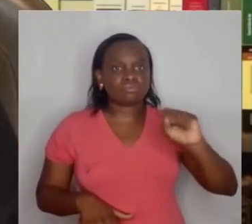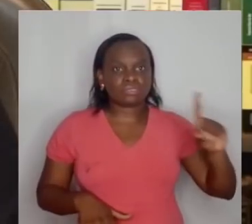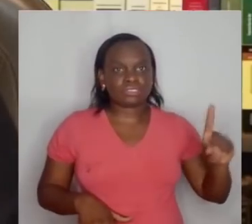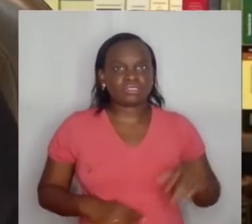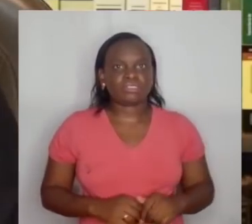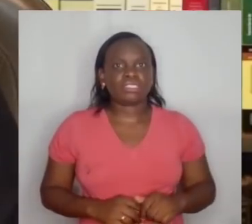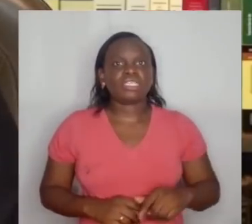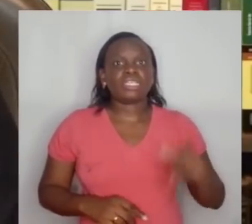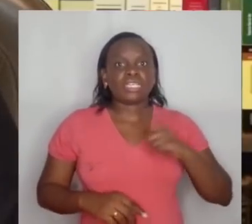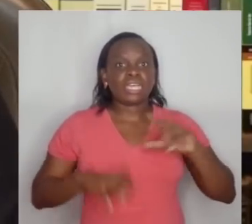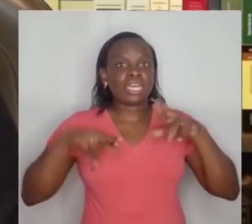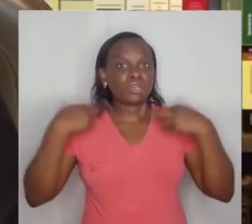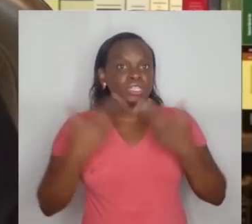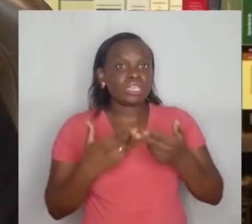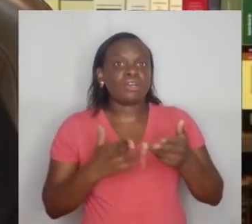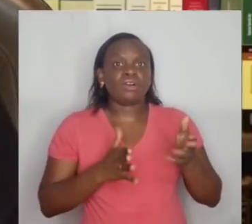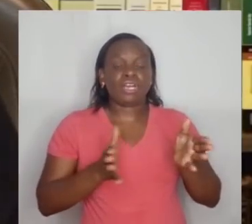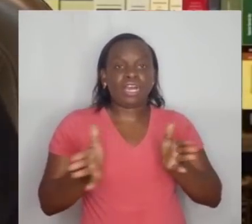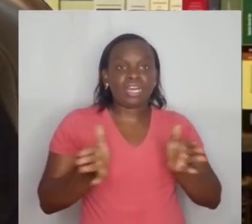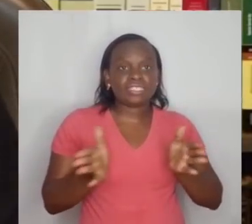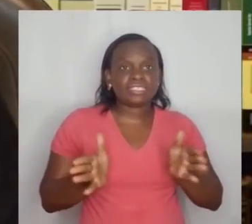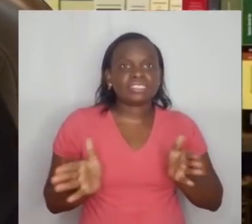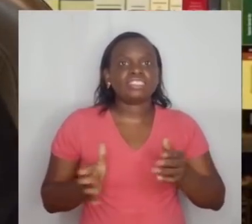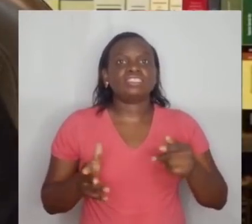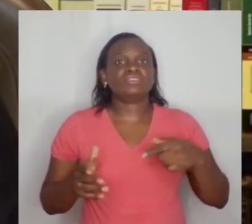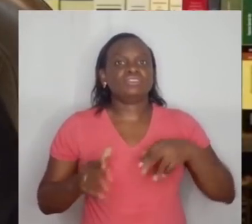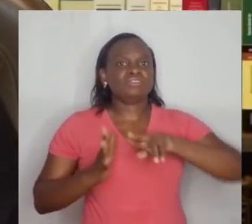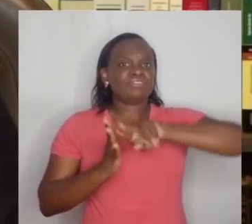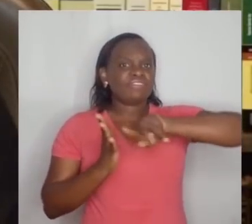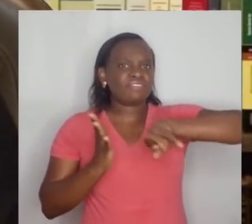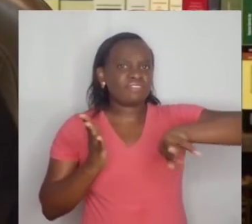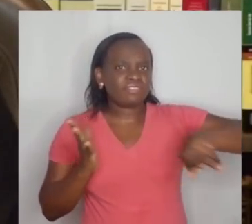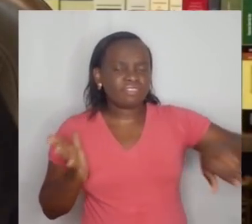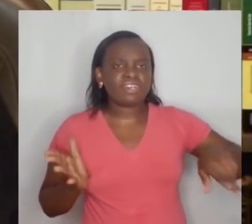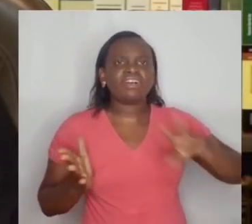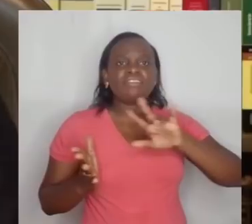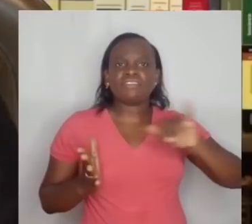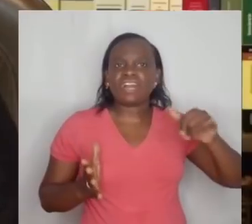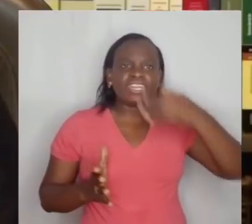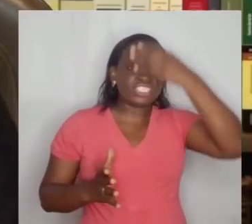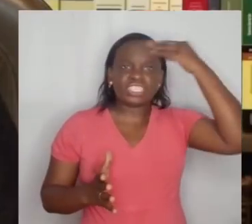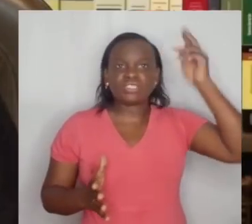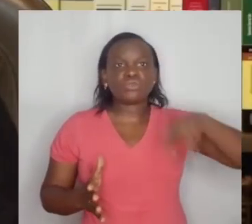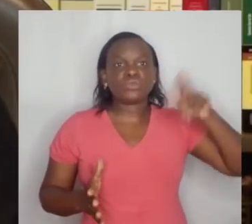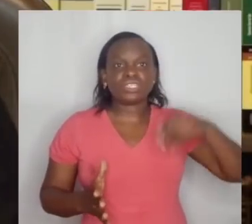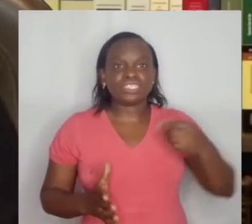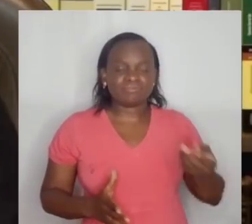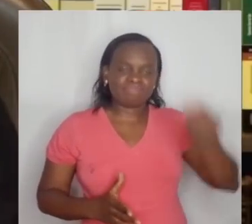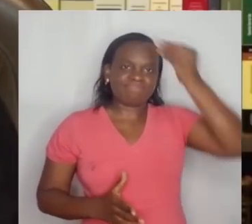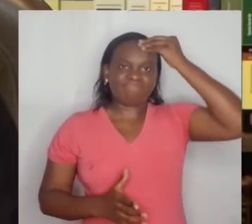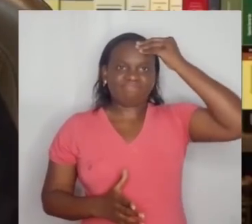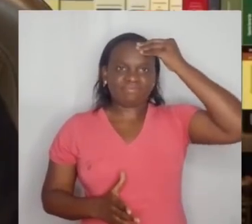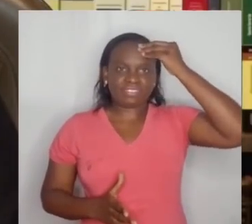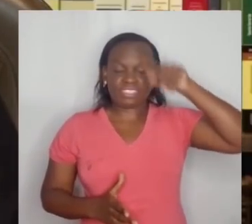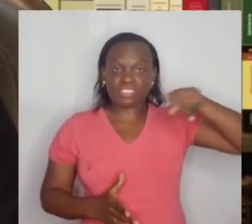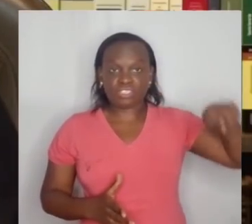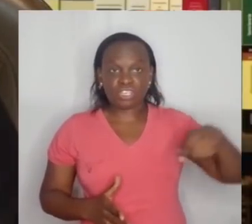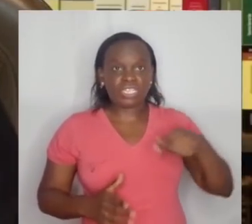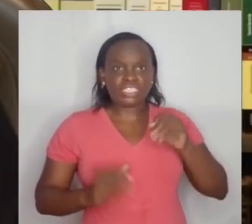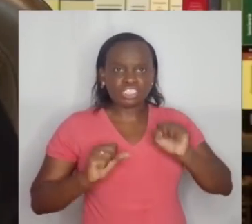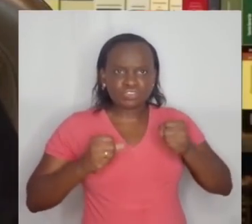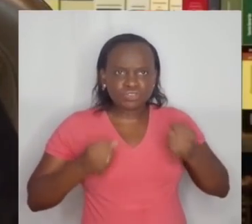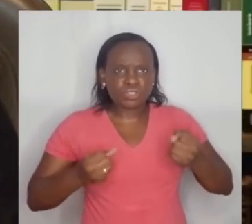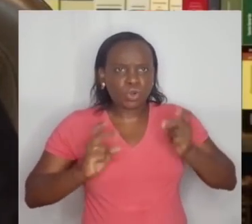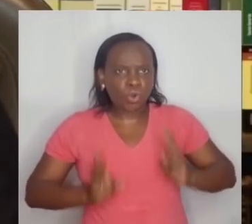Sudeste. Temos uma reunião acessível, plural, diversa e que será inesquecível. Nossa capacidade